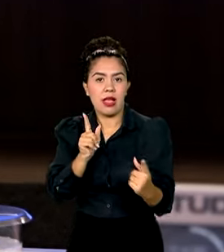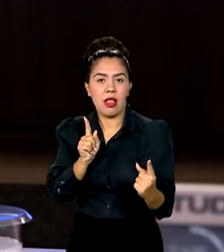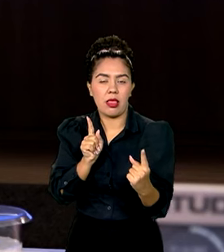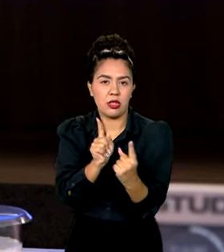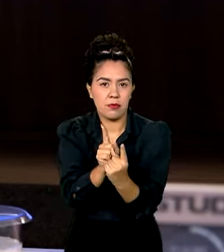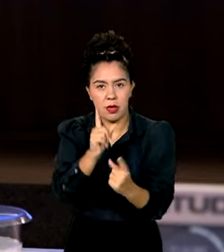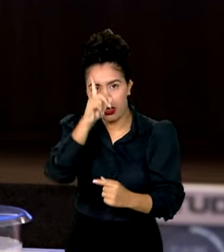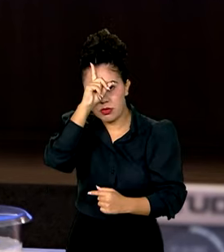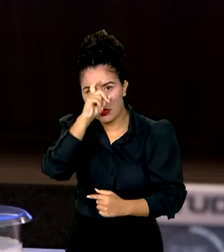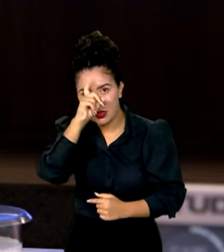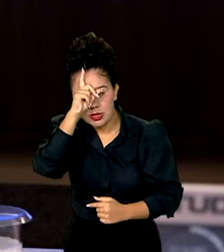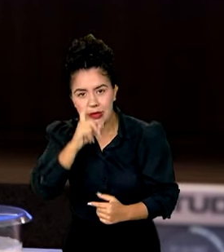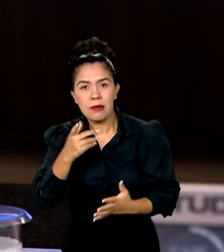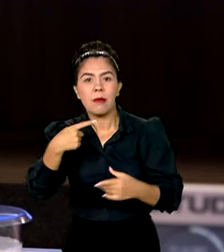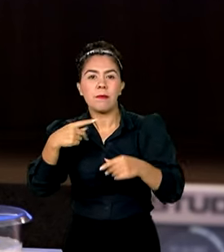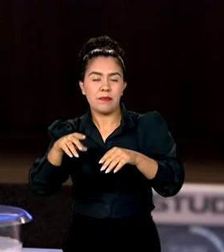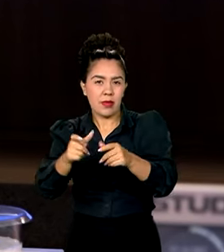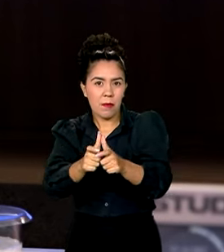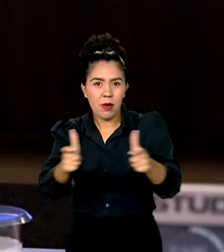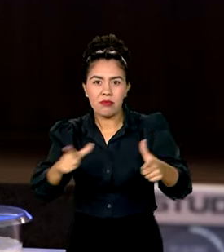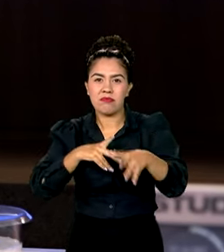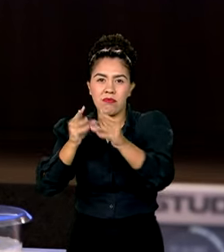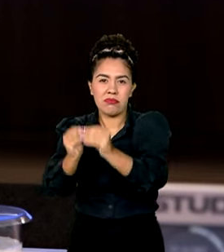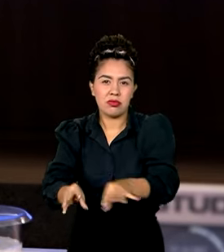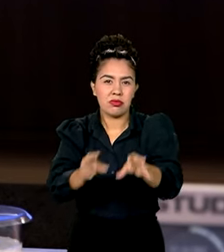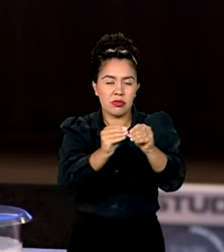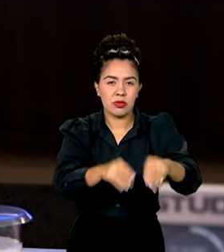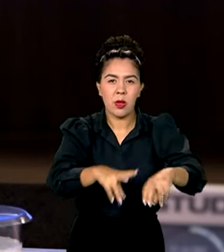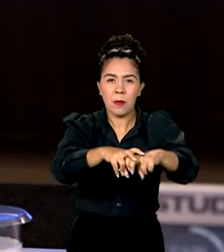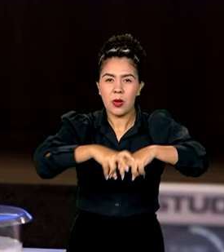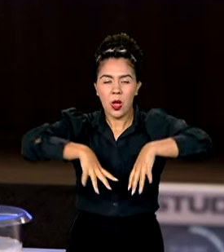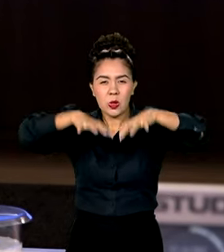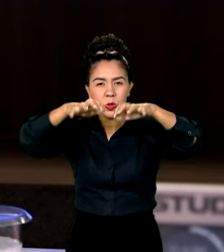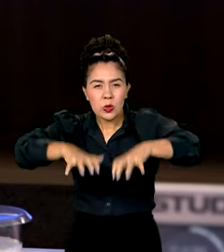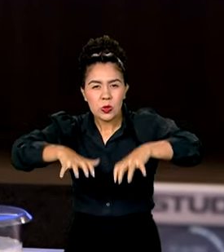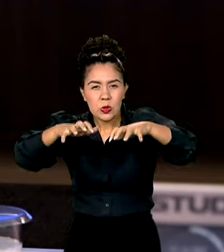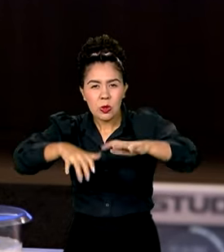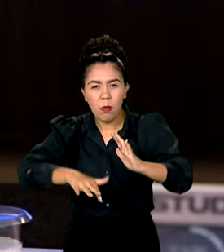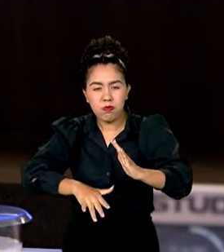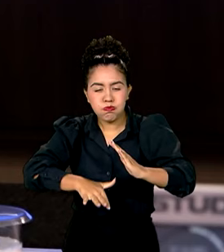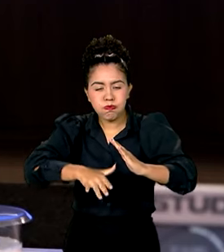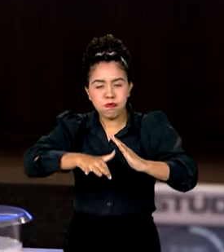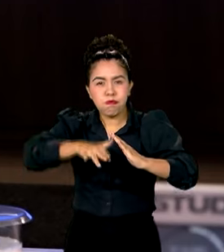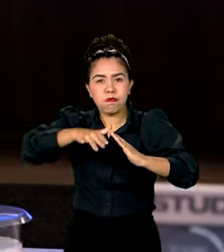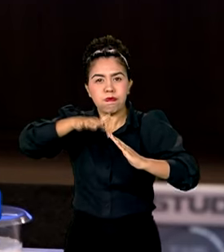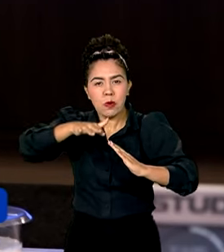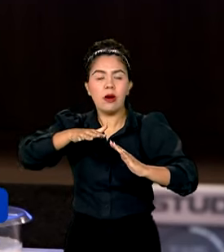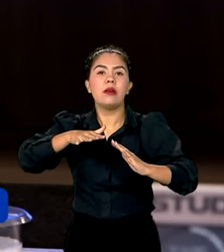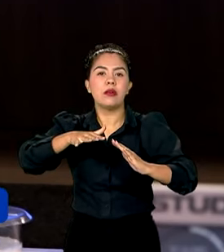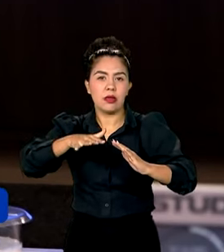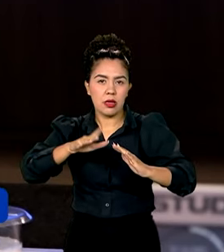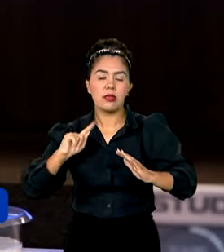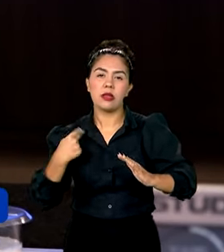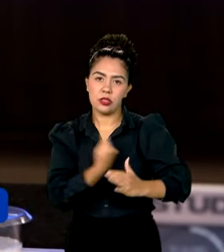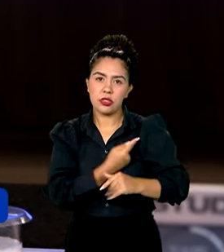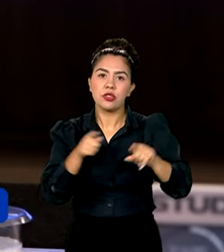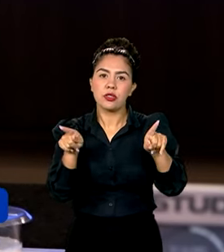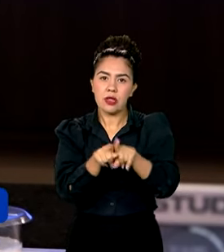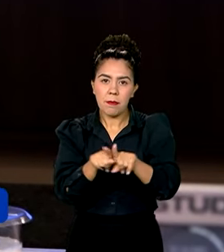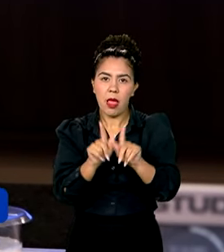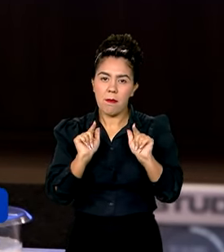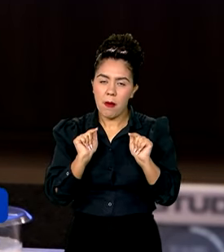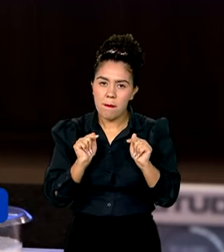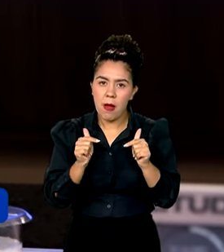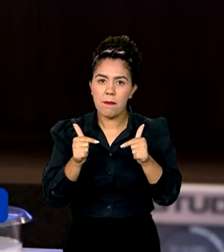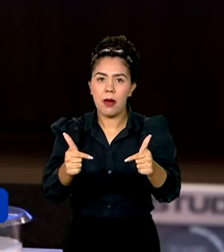eh das inundações no funcionamento desses hospitais eh e vamos também avançar em